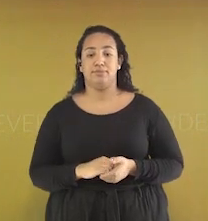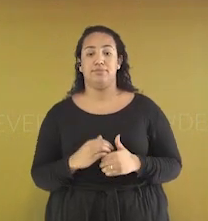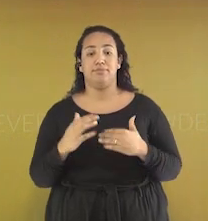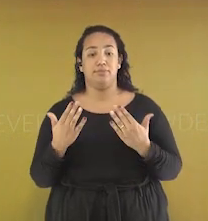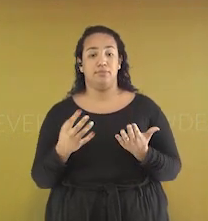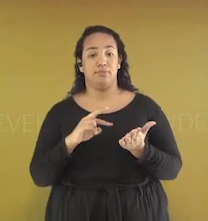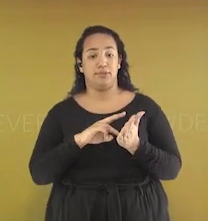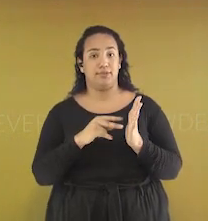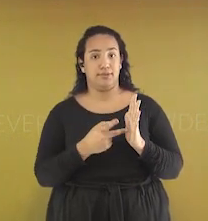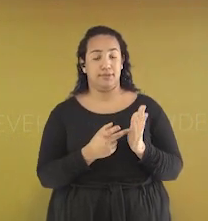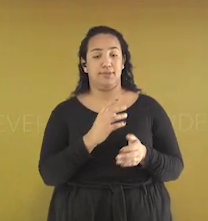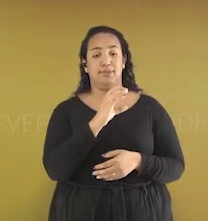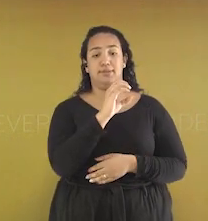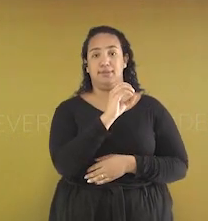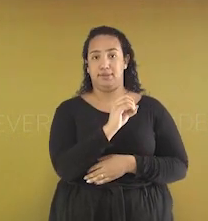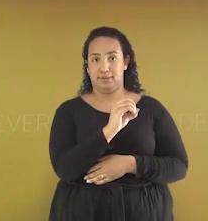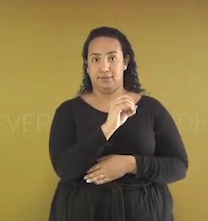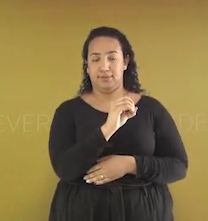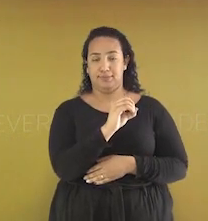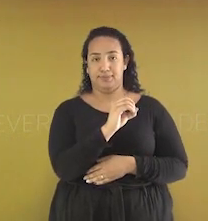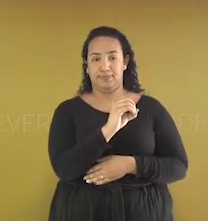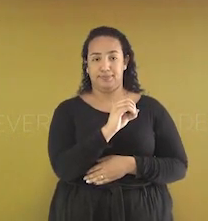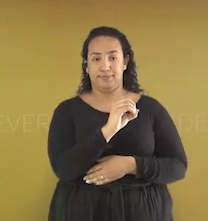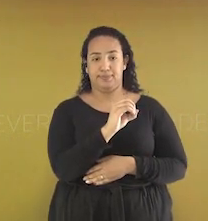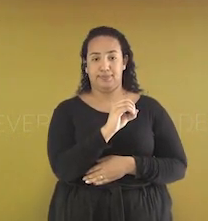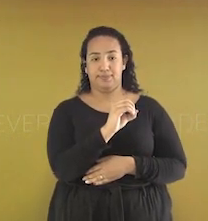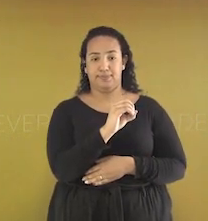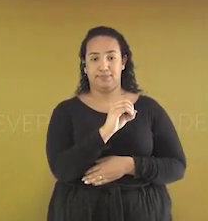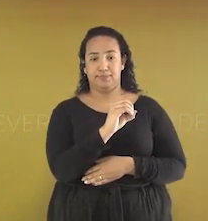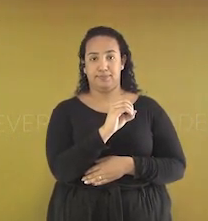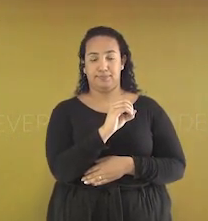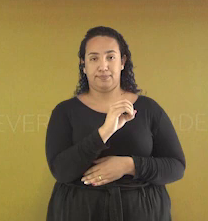inteira. Então, eu coloco o 0,